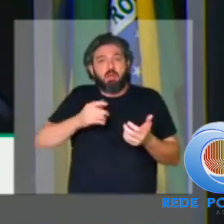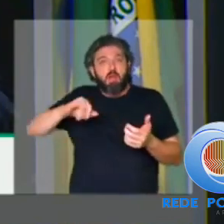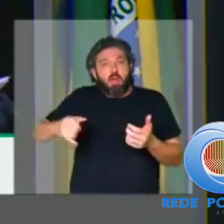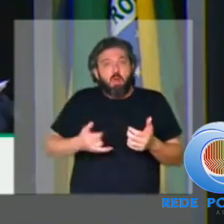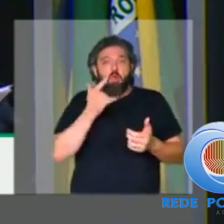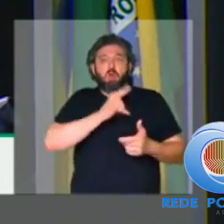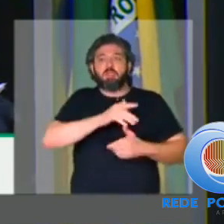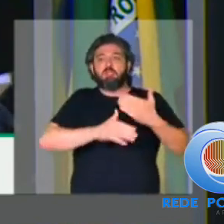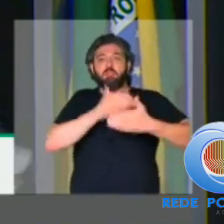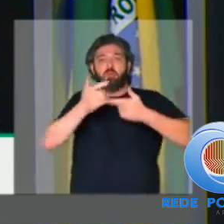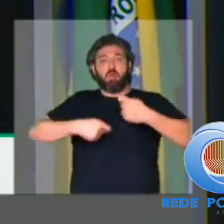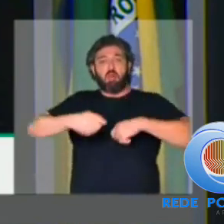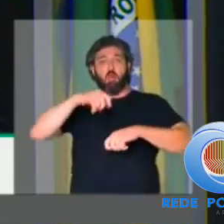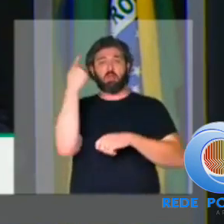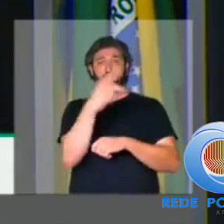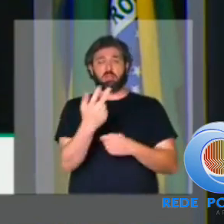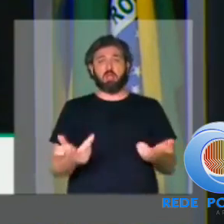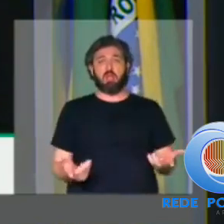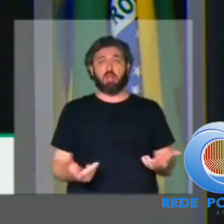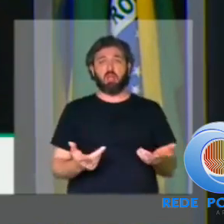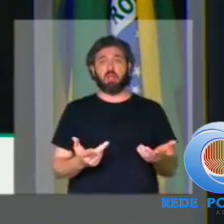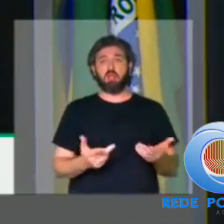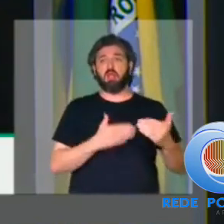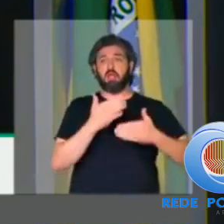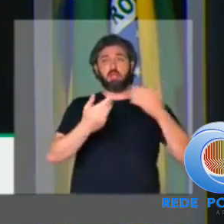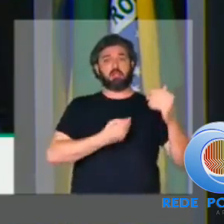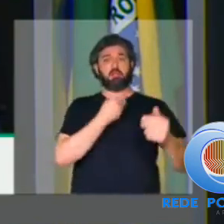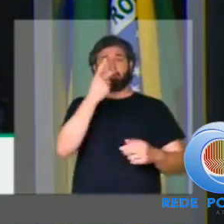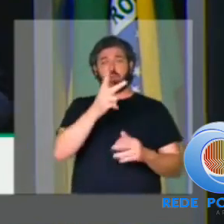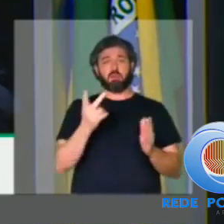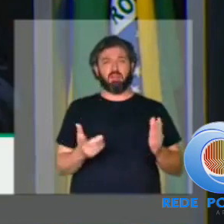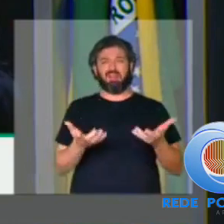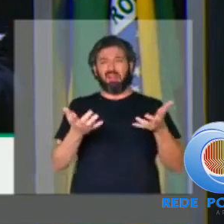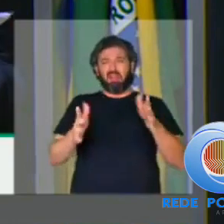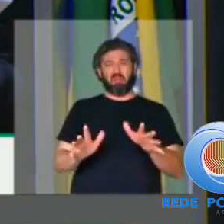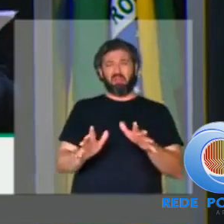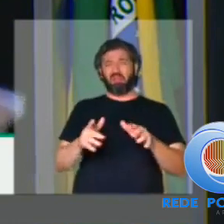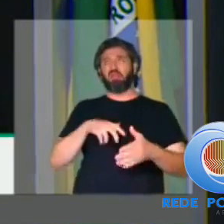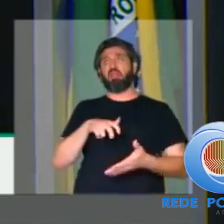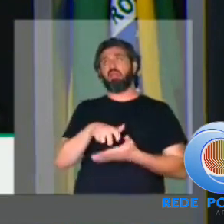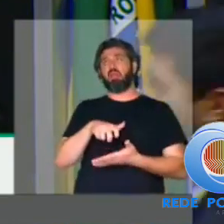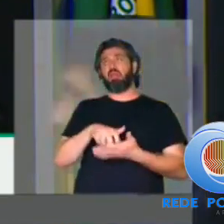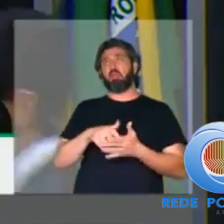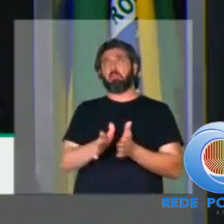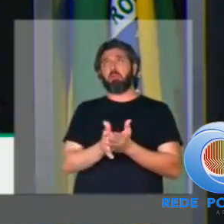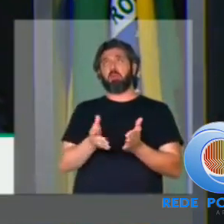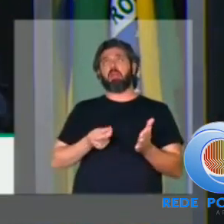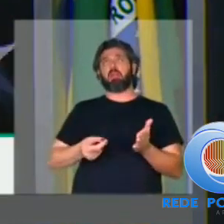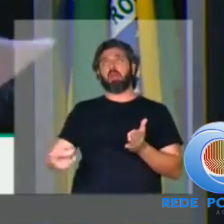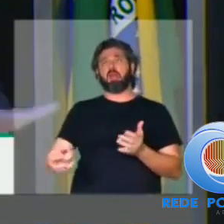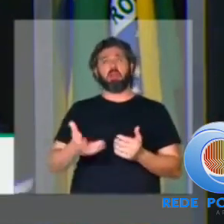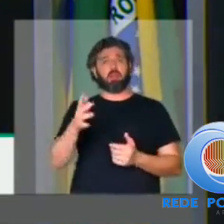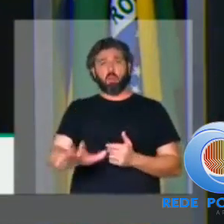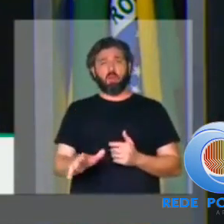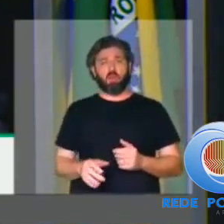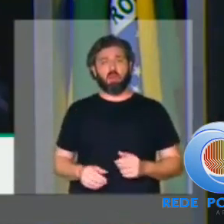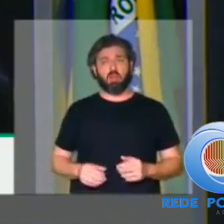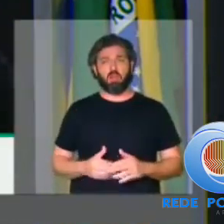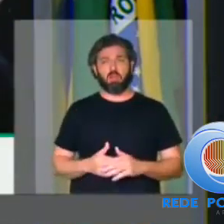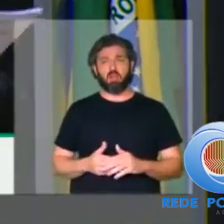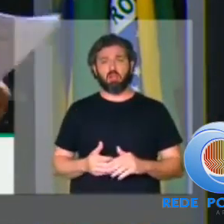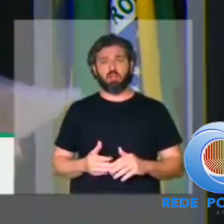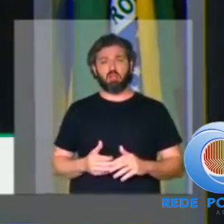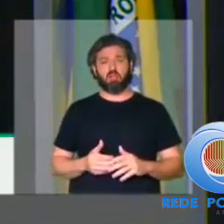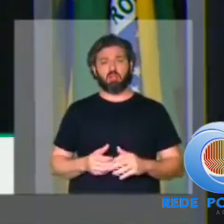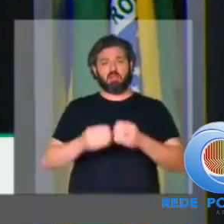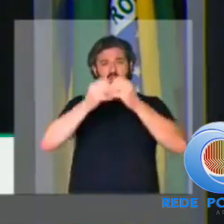chance de desenvolver o seu pequeno negócio e crescer na vida. Ele não quer ficar condenado à pobreza. Ele não quer ficar condenado a